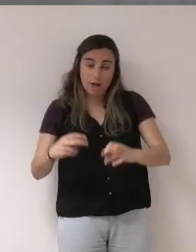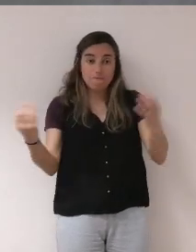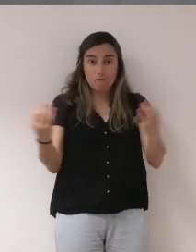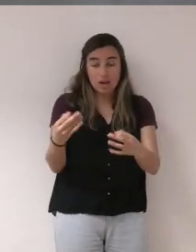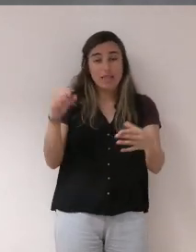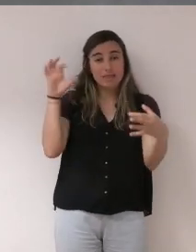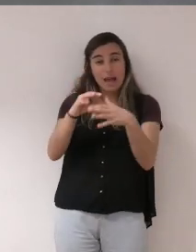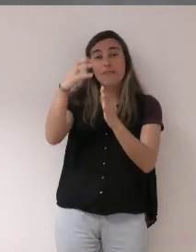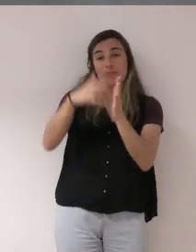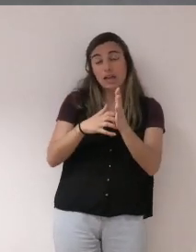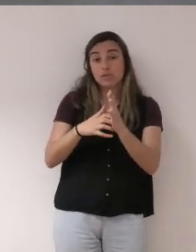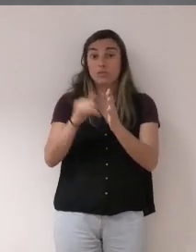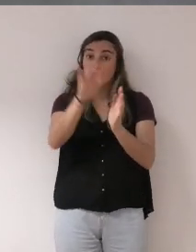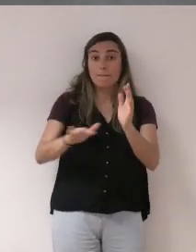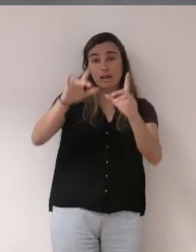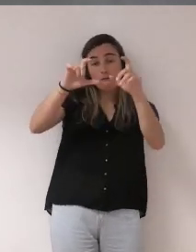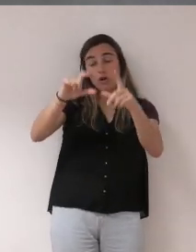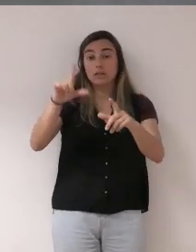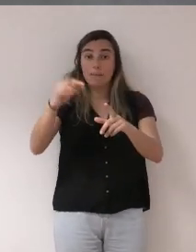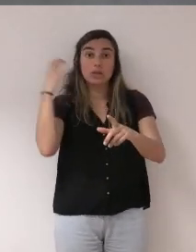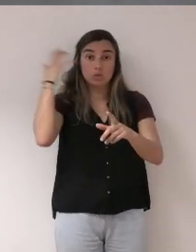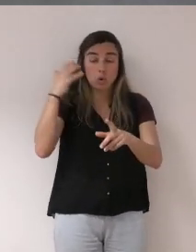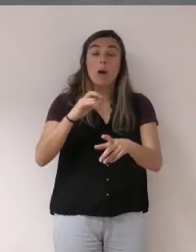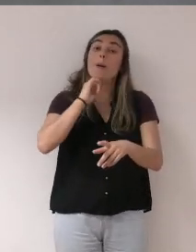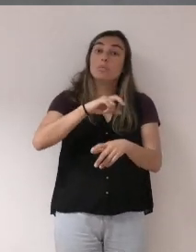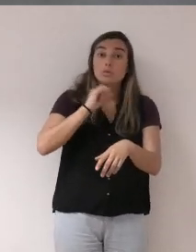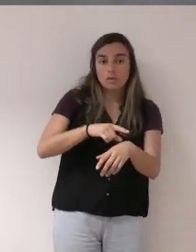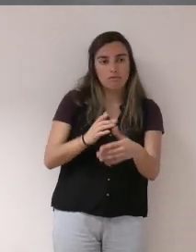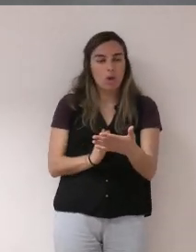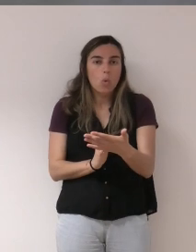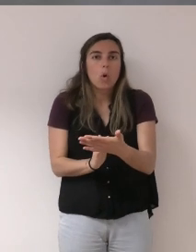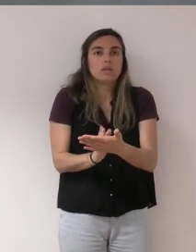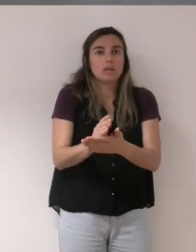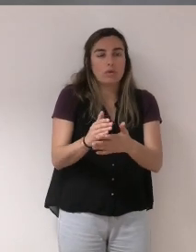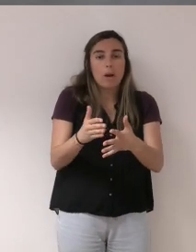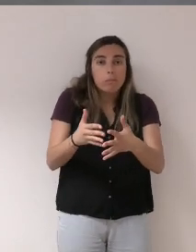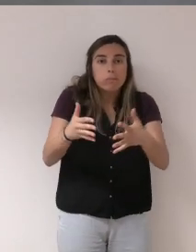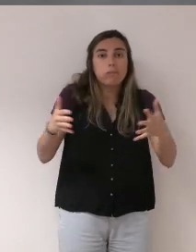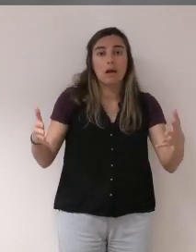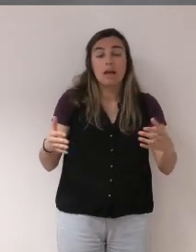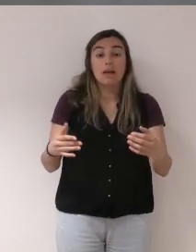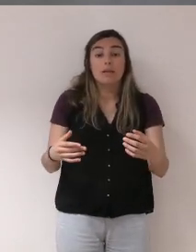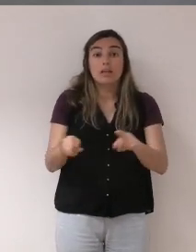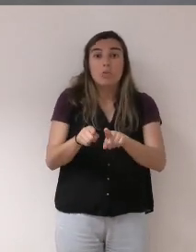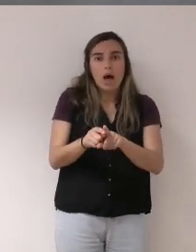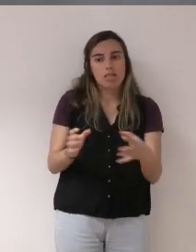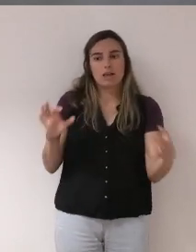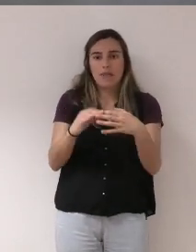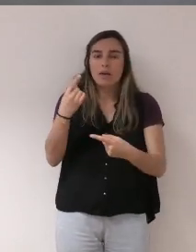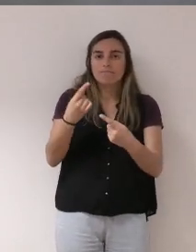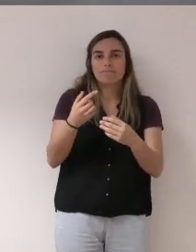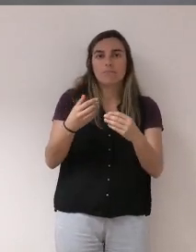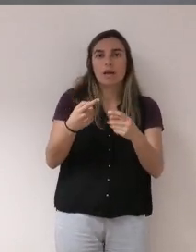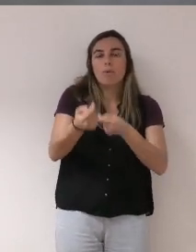esses textos, imagens e sons. É um possível que se prolonga e se compromete a cada atualização.